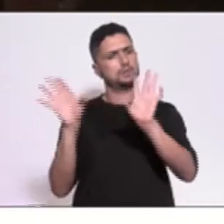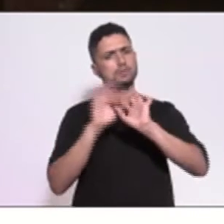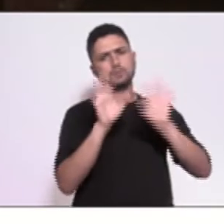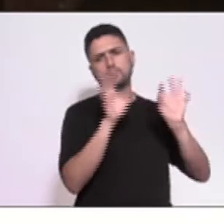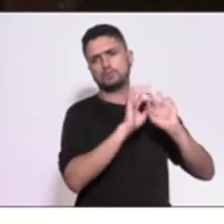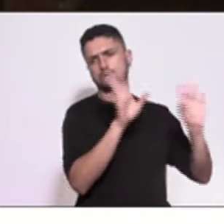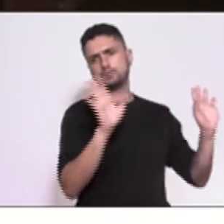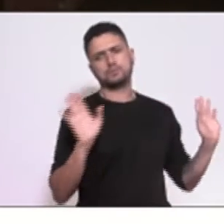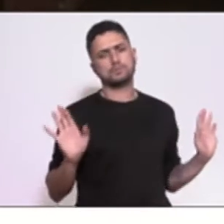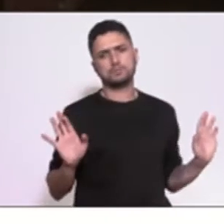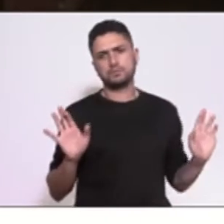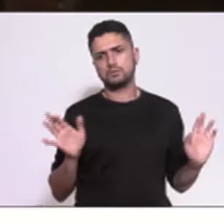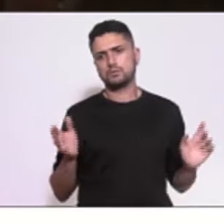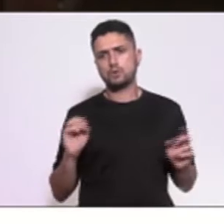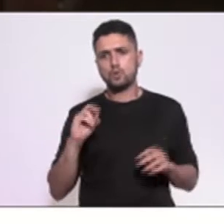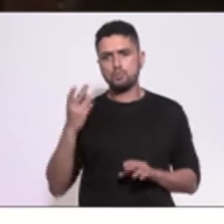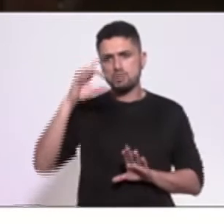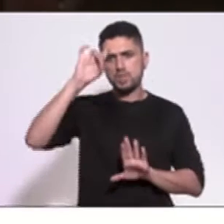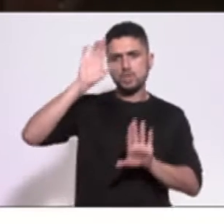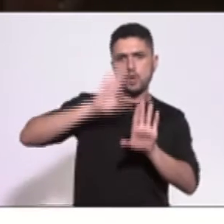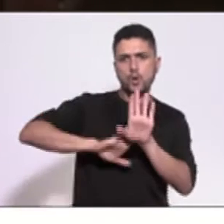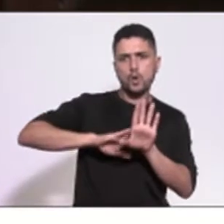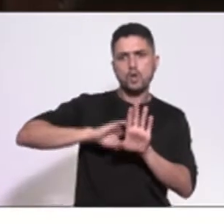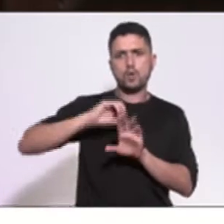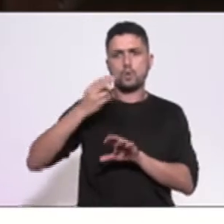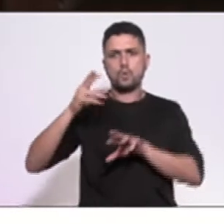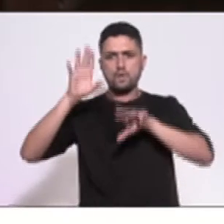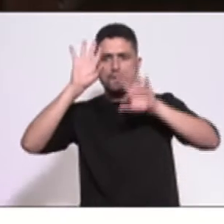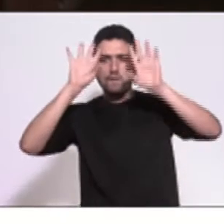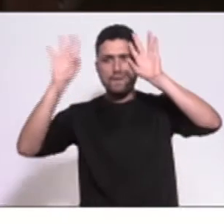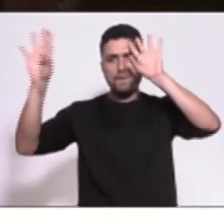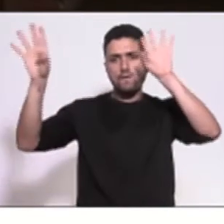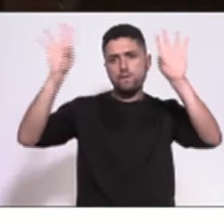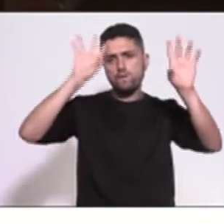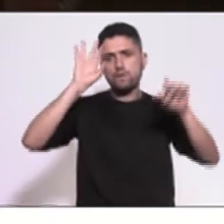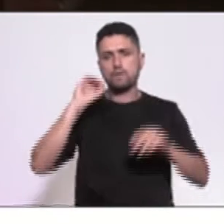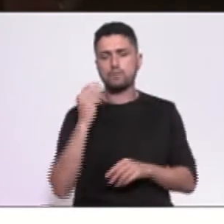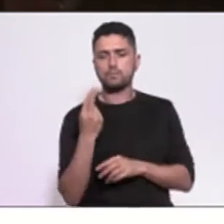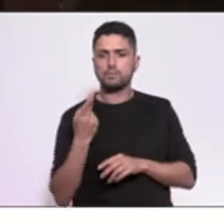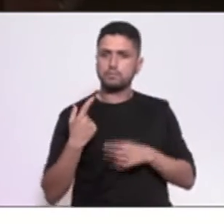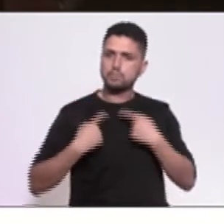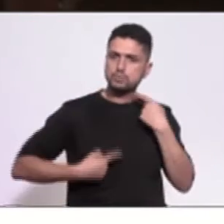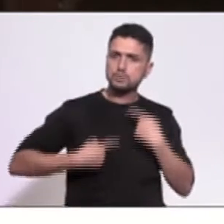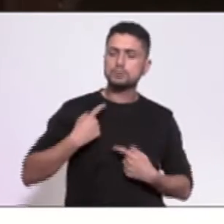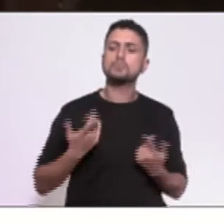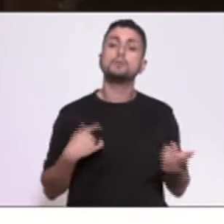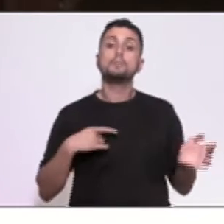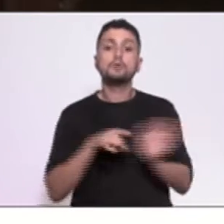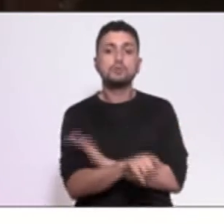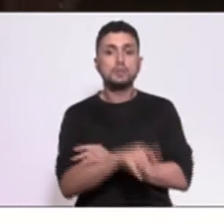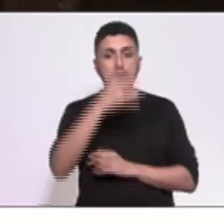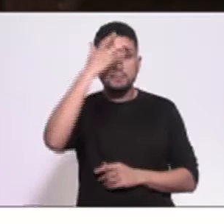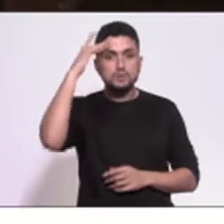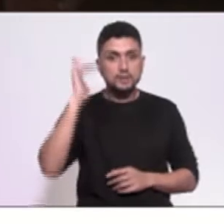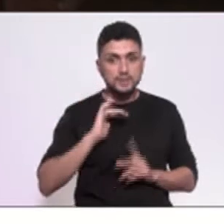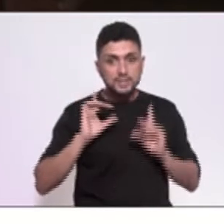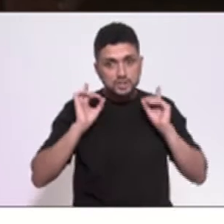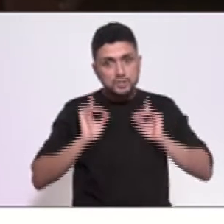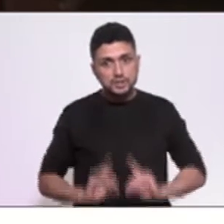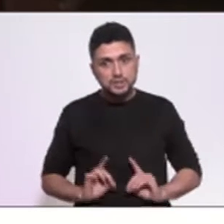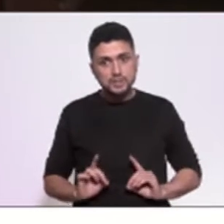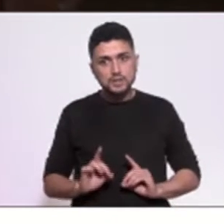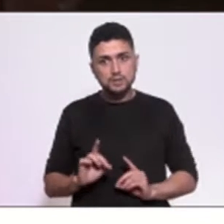de convicção filosófica ou política. Eu pergunto, alguém vai ter o direito